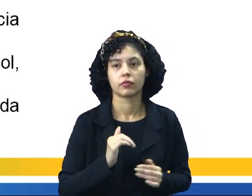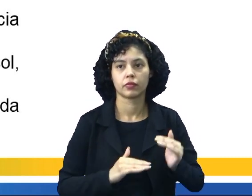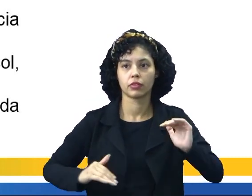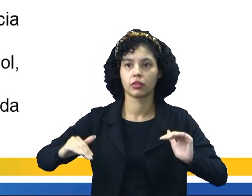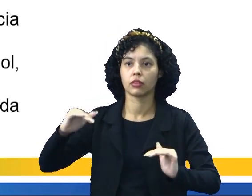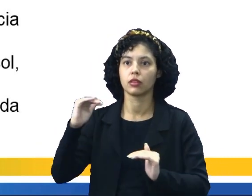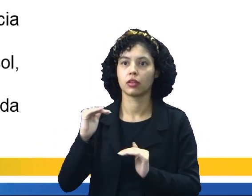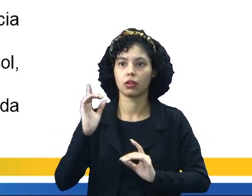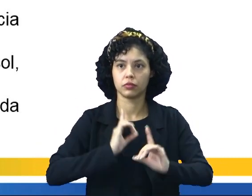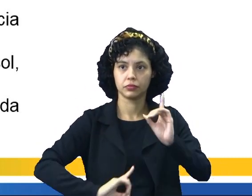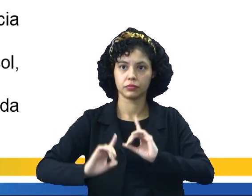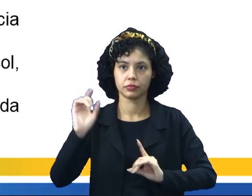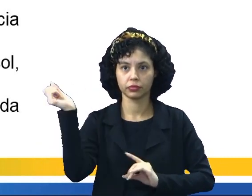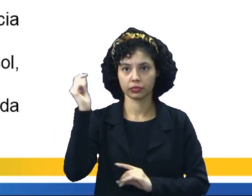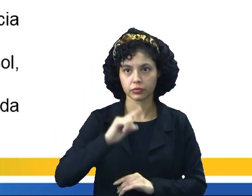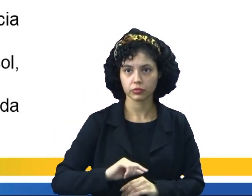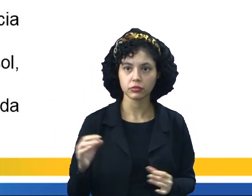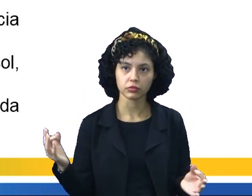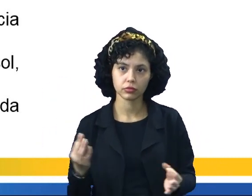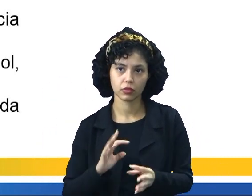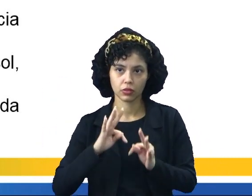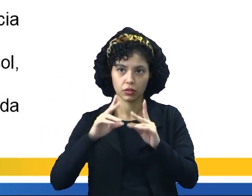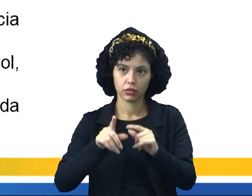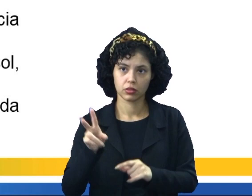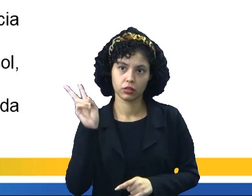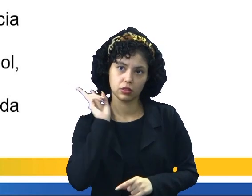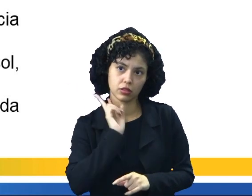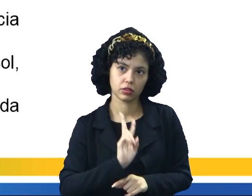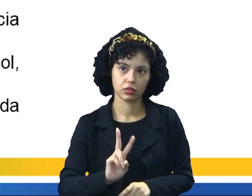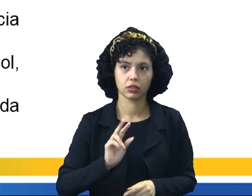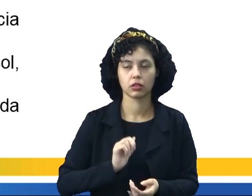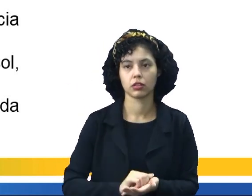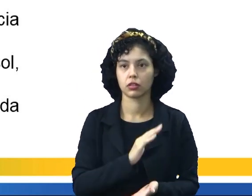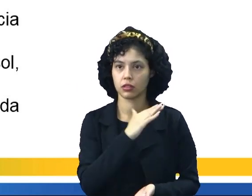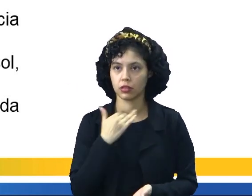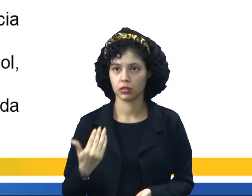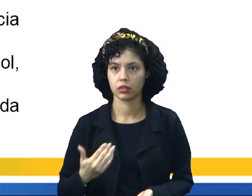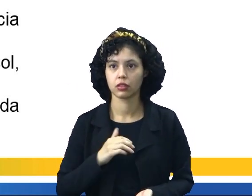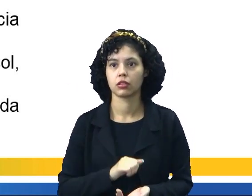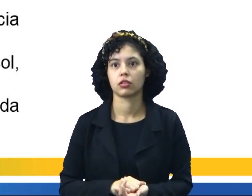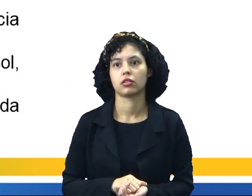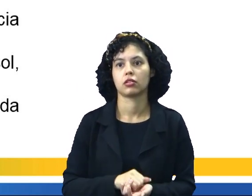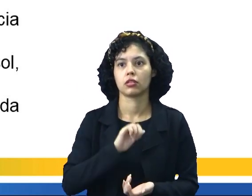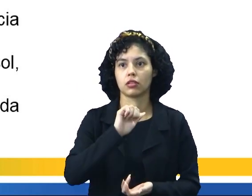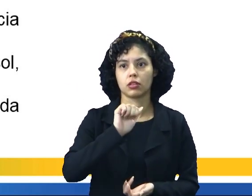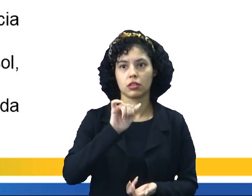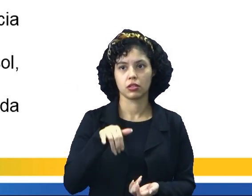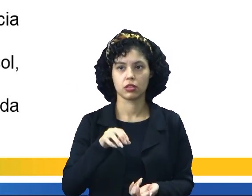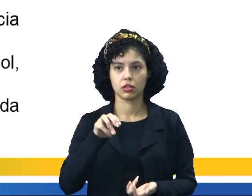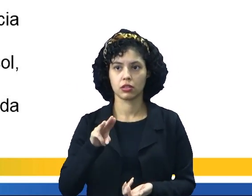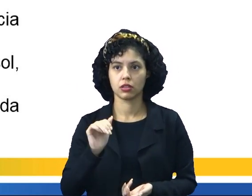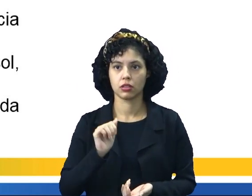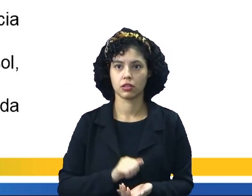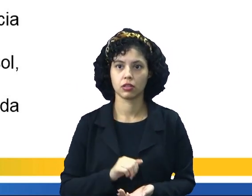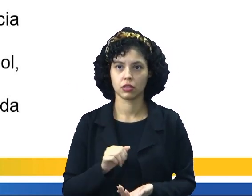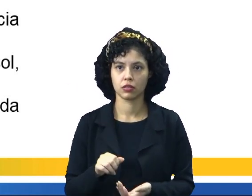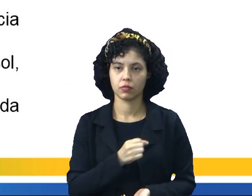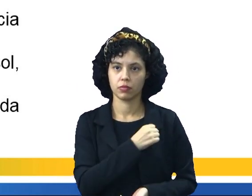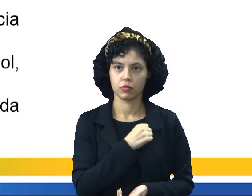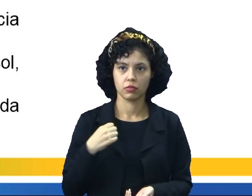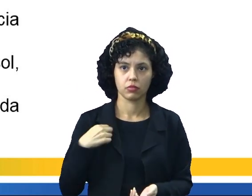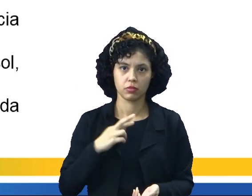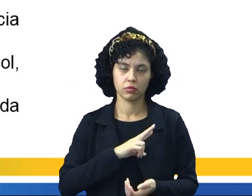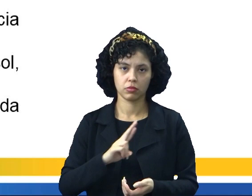para manter Inti, o deus Sol, satisfeito. Ou, letra E. Todas as vítimas deveriam ser mortas pelo Ajal, sacerdote